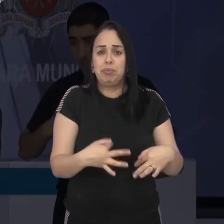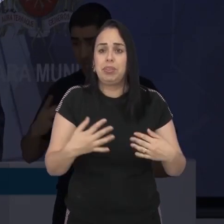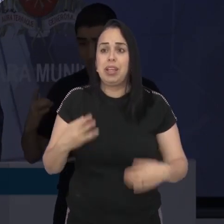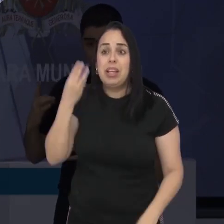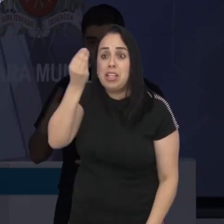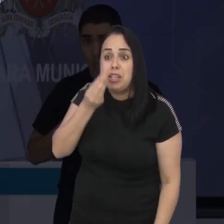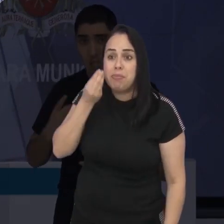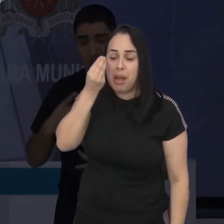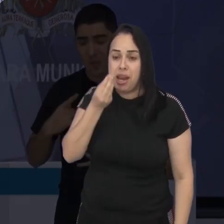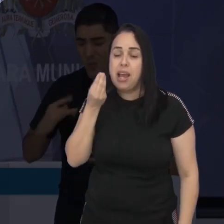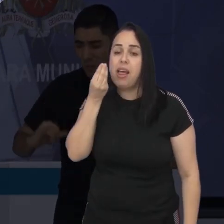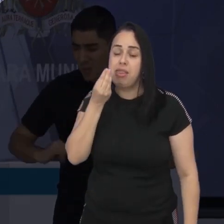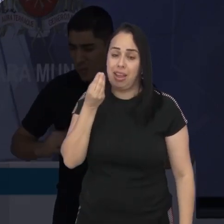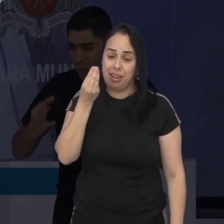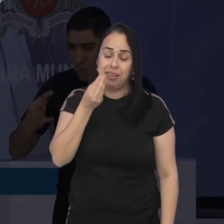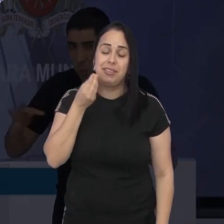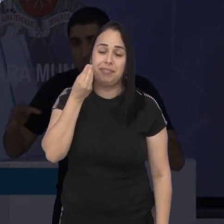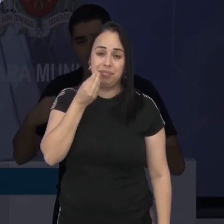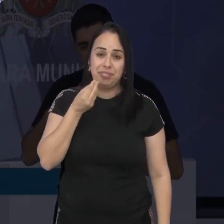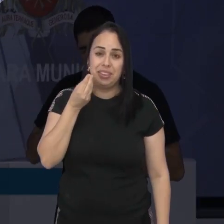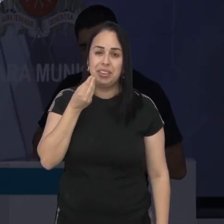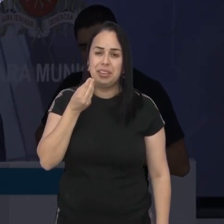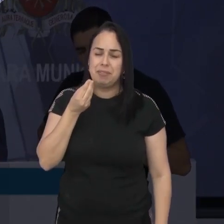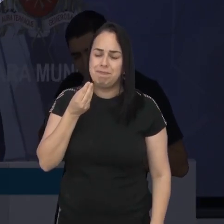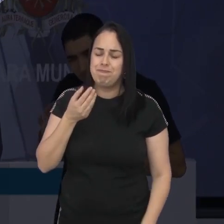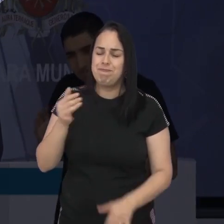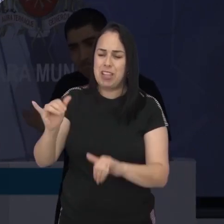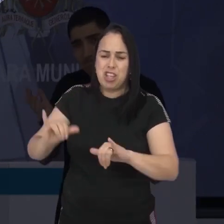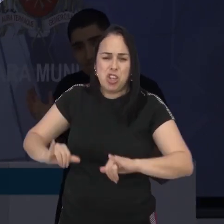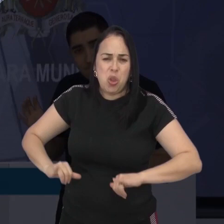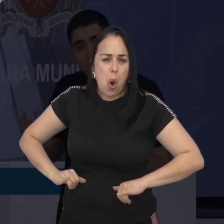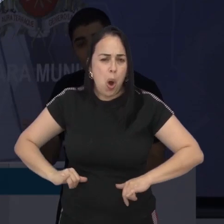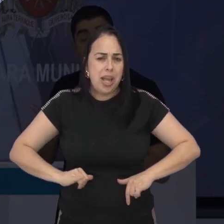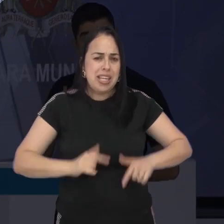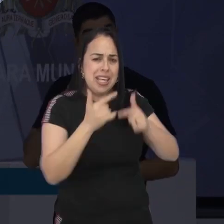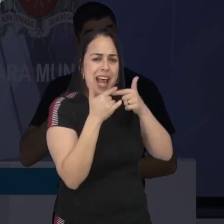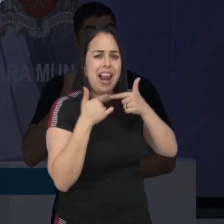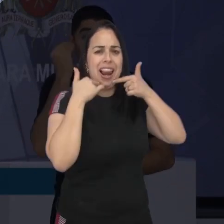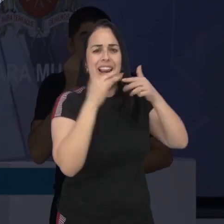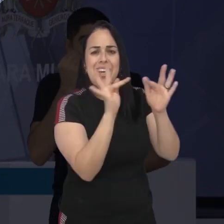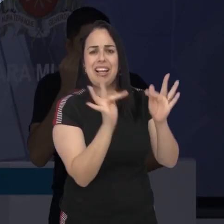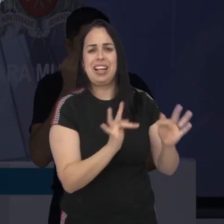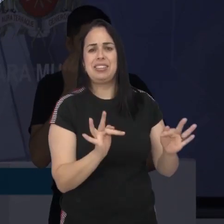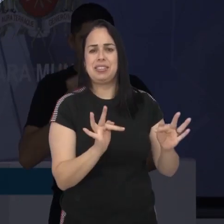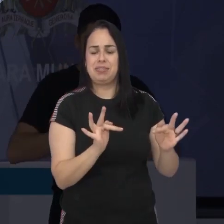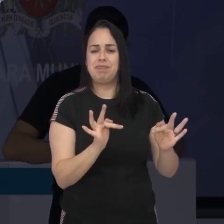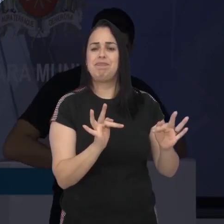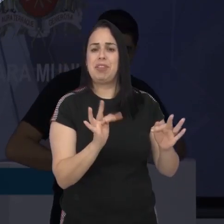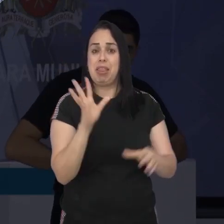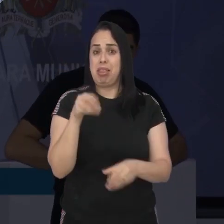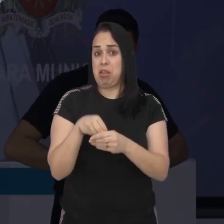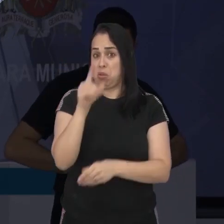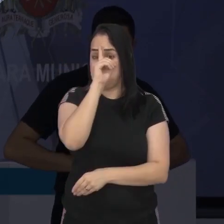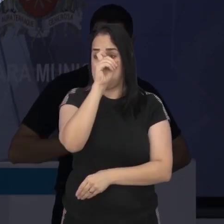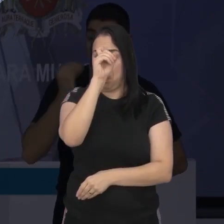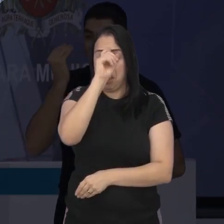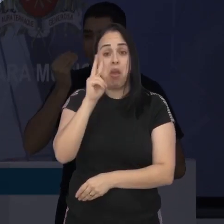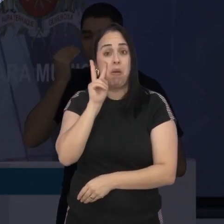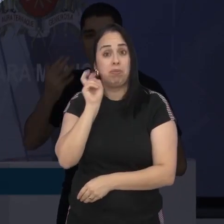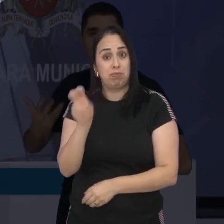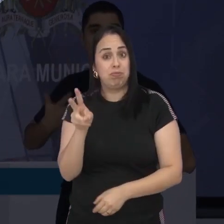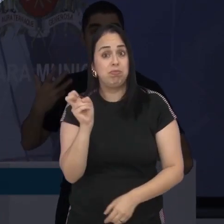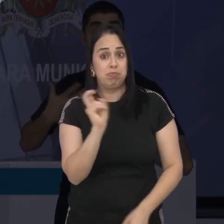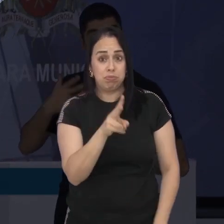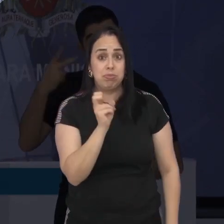Tenho experiência de dor e alegria nos hospitais da nossa cidade de São José